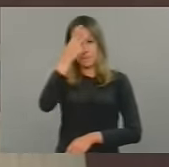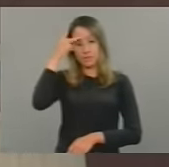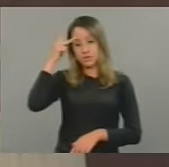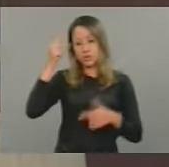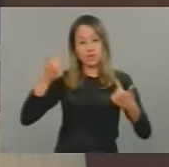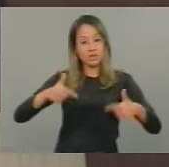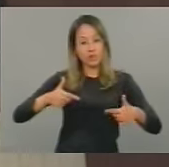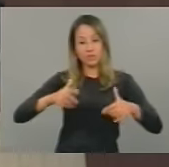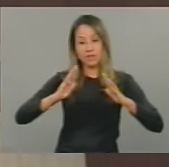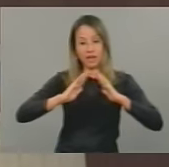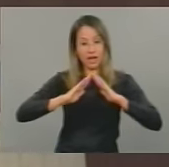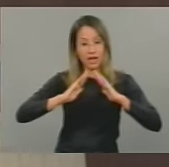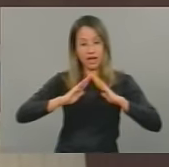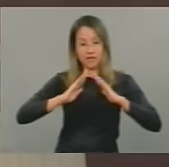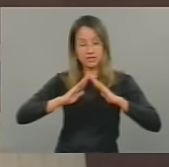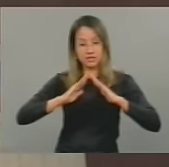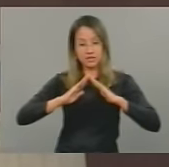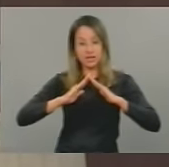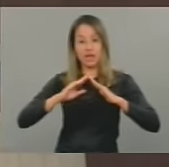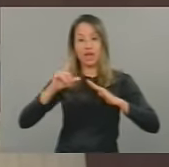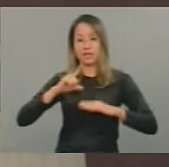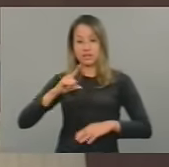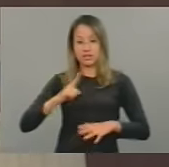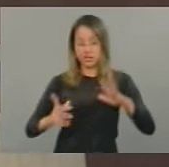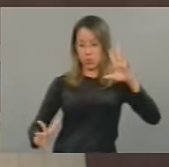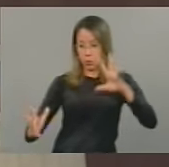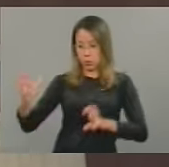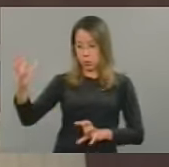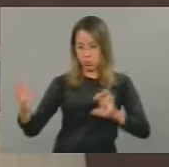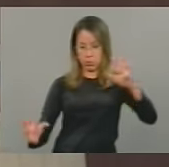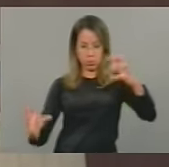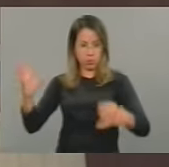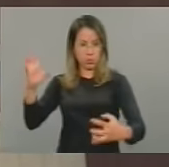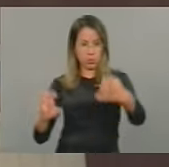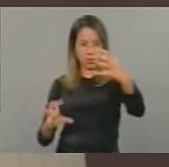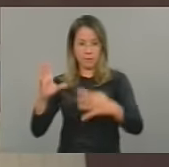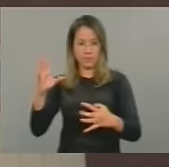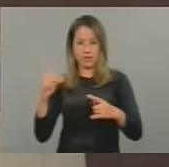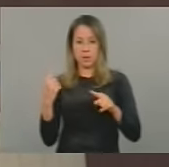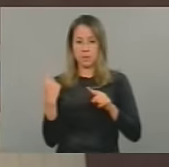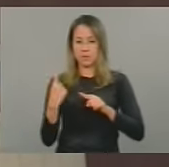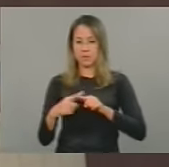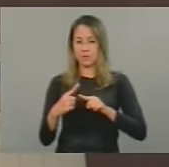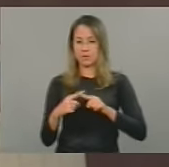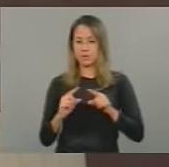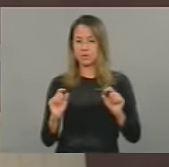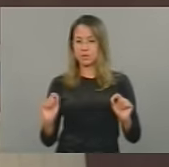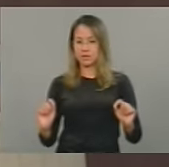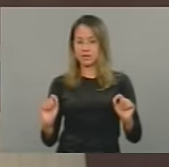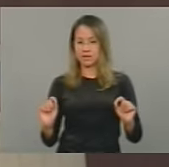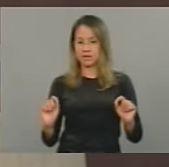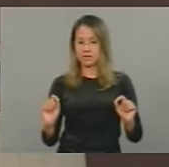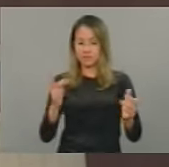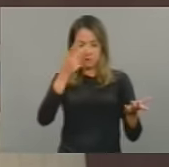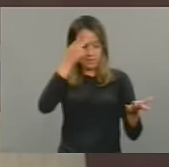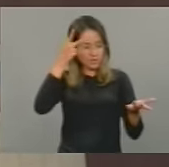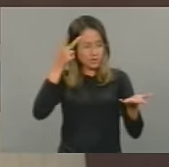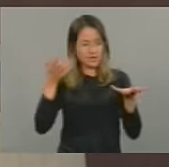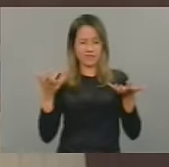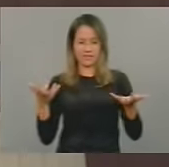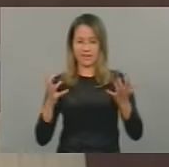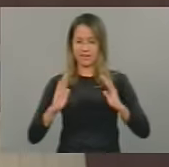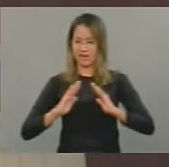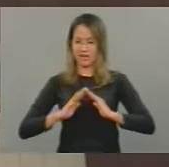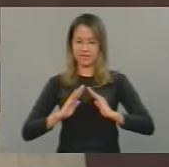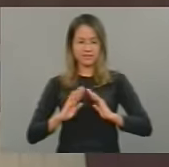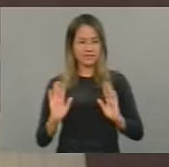Porque o poder do latifúndio, ele é arrogante. Eu ouvi agora o deputado Carlos Romano, o poder,